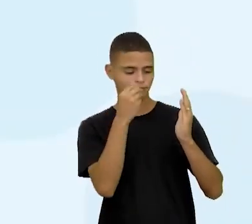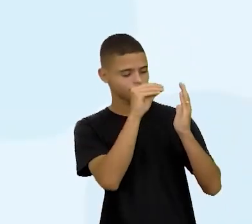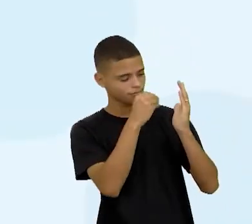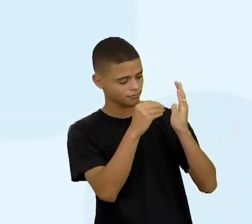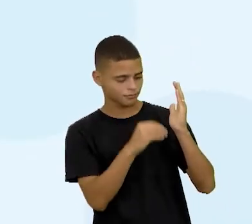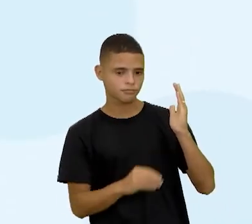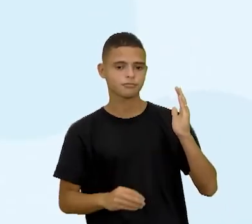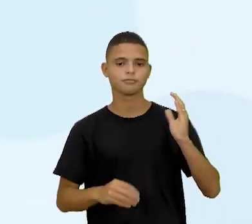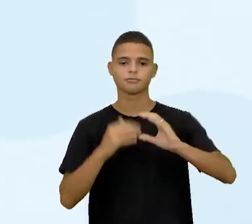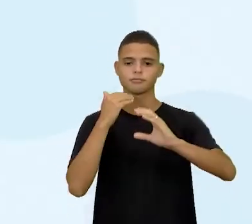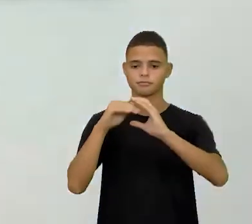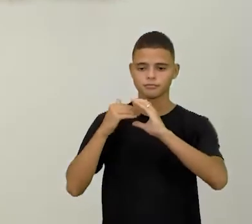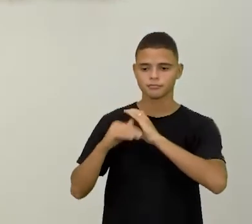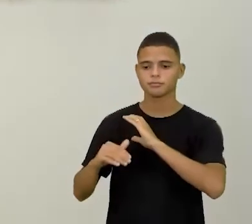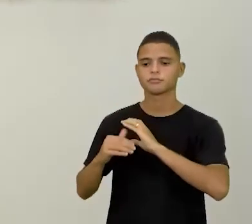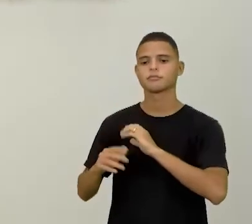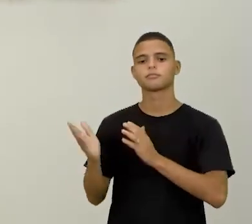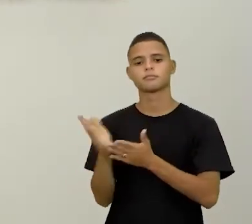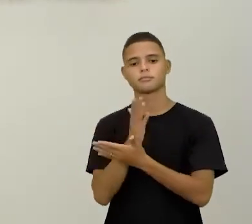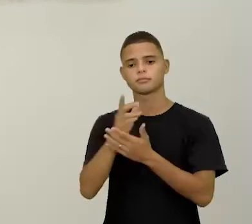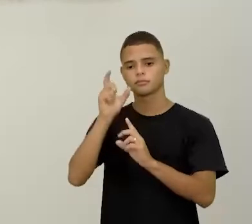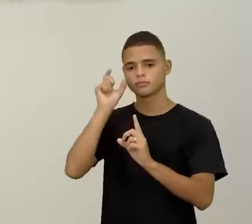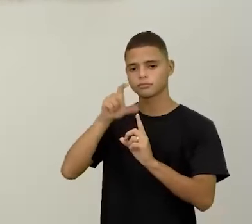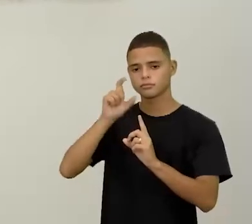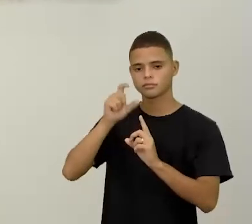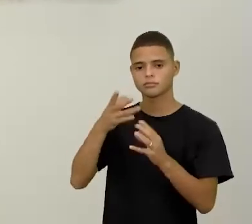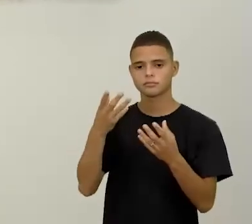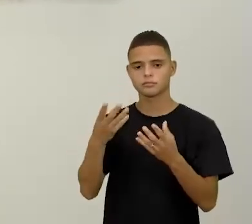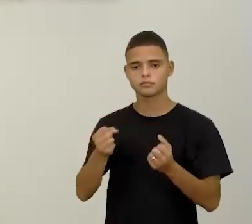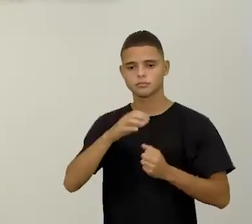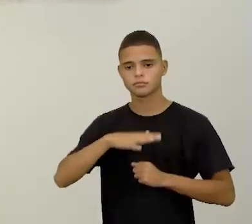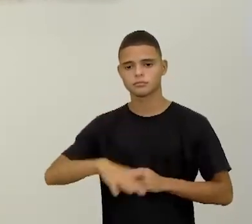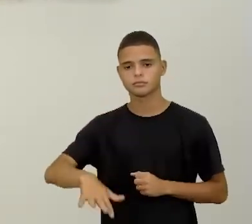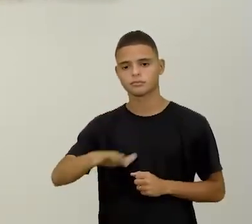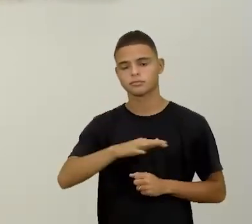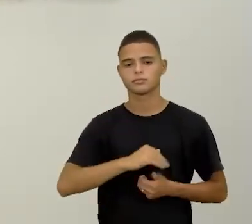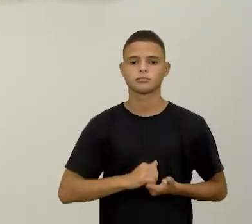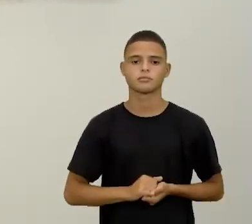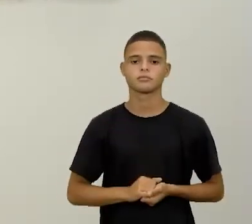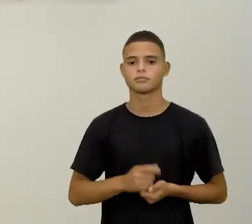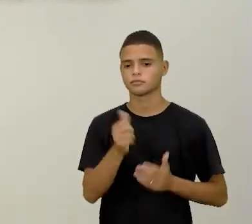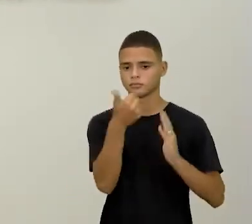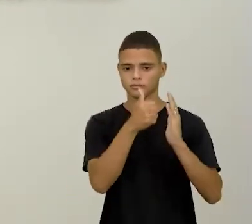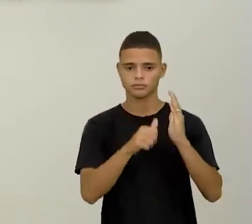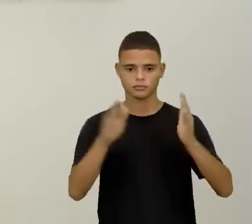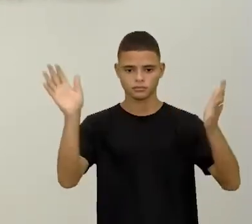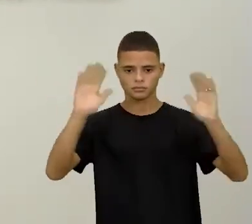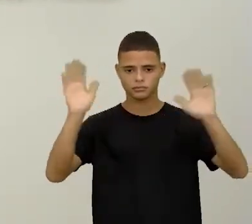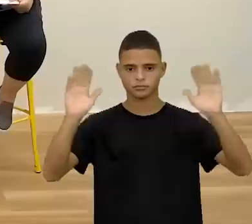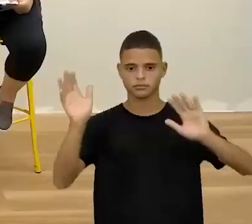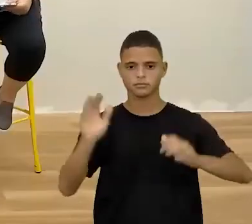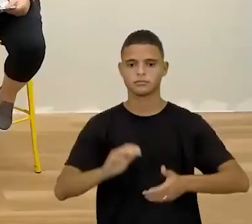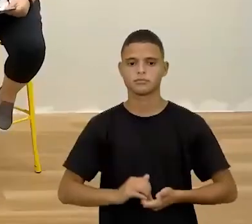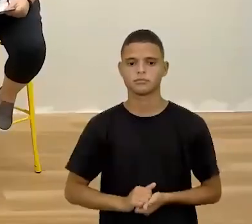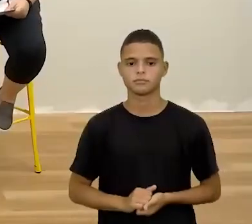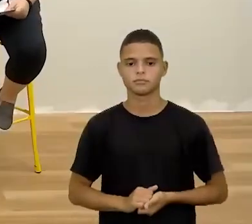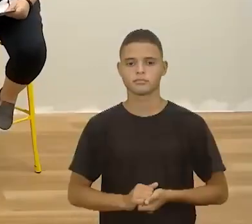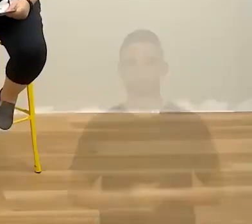aula. Pode falar também crítica, a gente já está aceitando tudo aqui na aula. Não esquece de avaliar a aula. Tchau, gente!